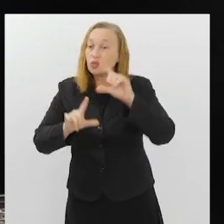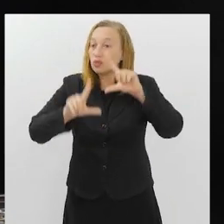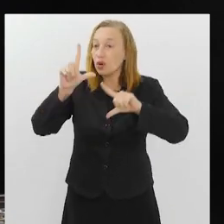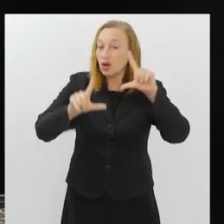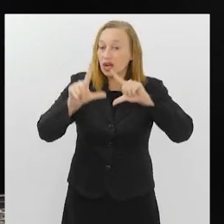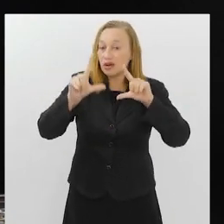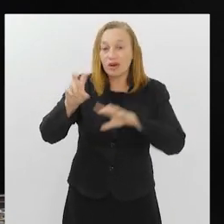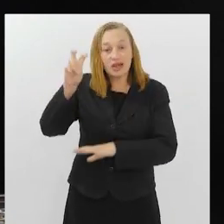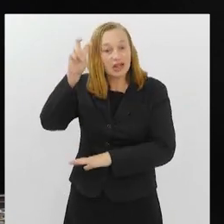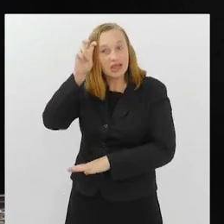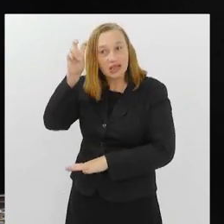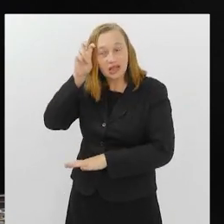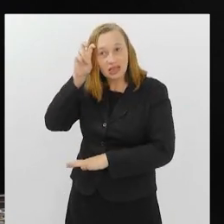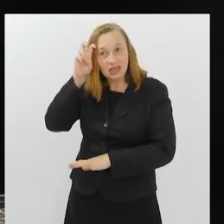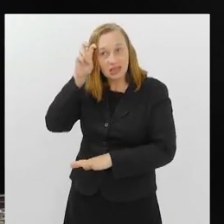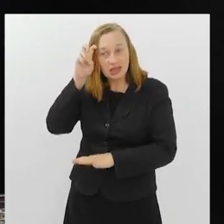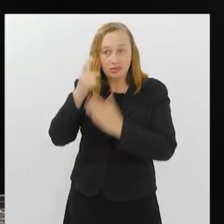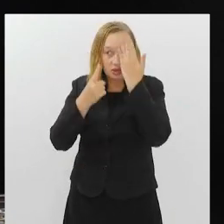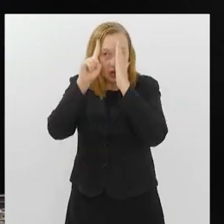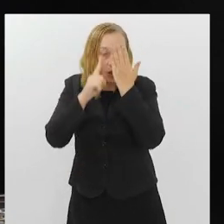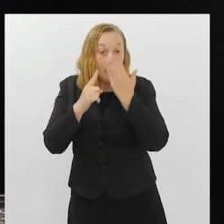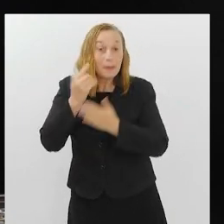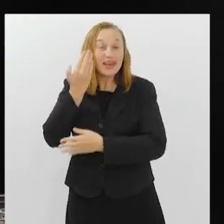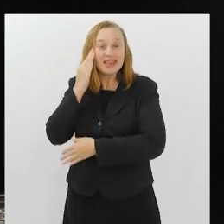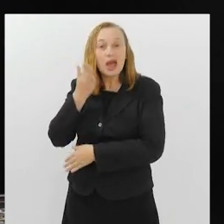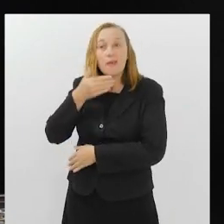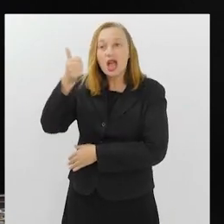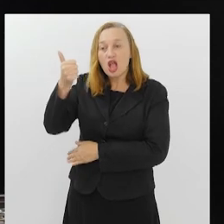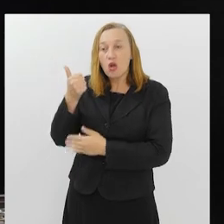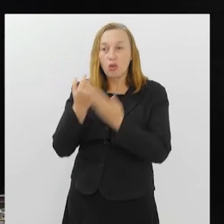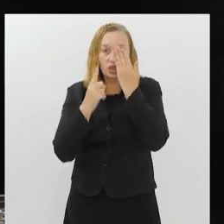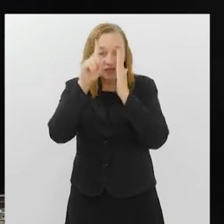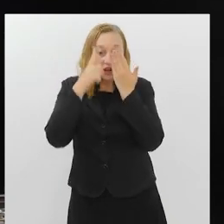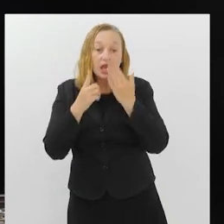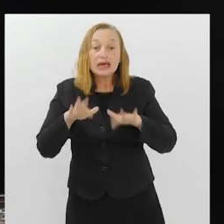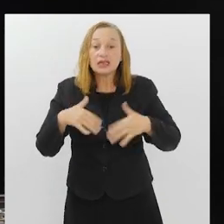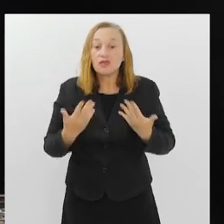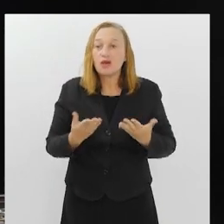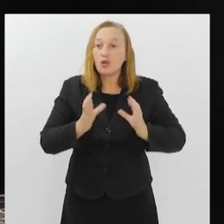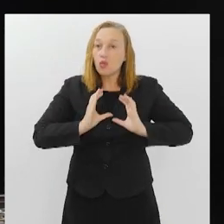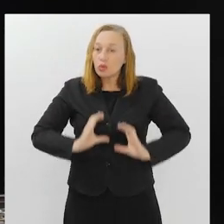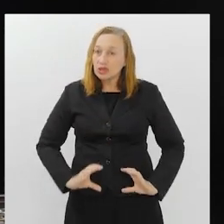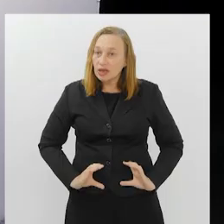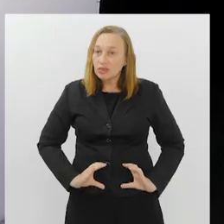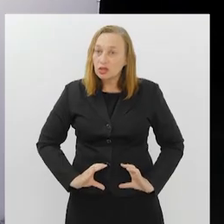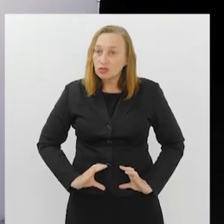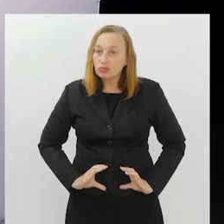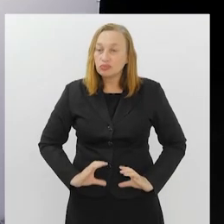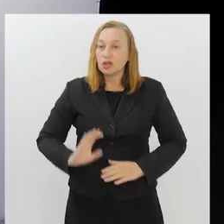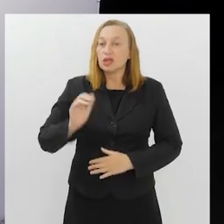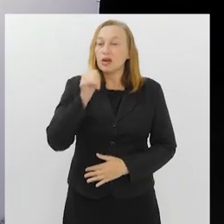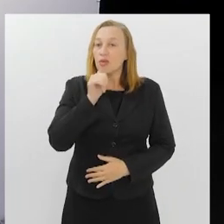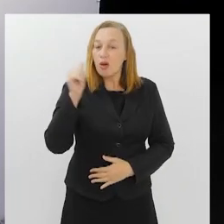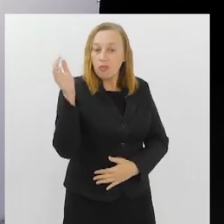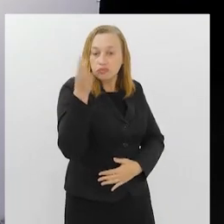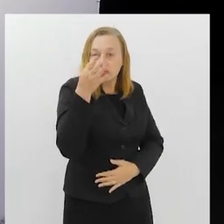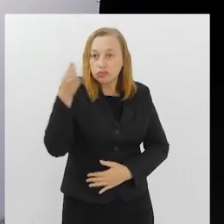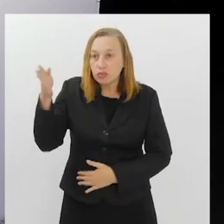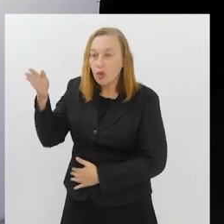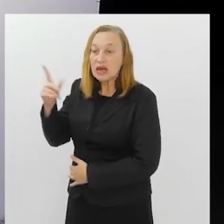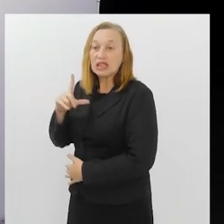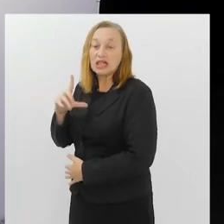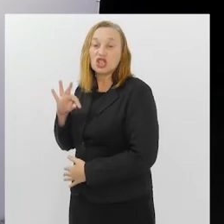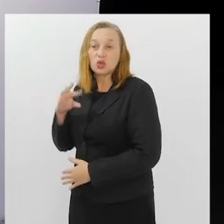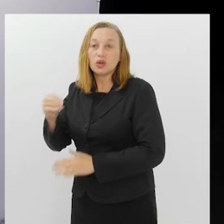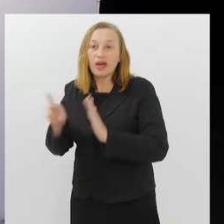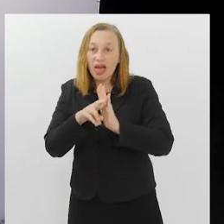mais. Fala um pouco para o nosso público como é que é a postura, como é que tem que ser o comportamento de uma porta-bandeira. Existe todo um ritual,